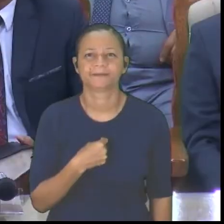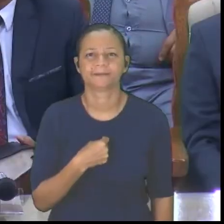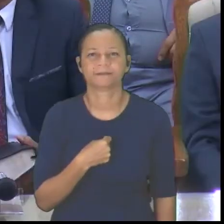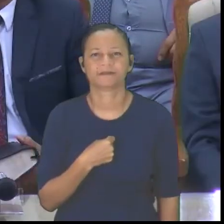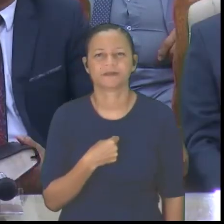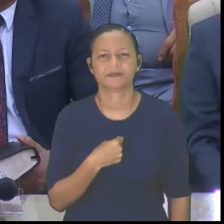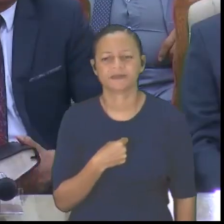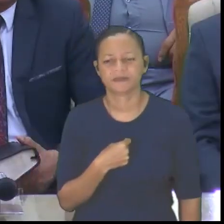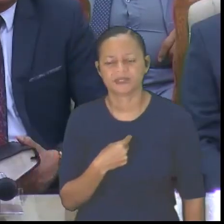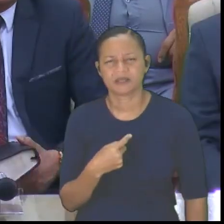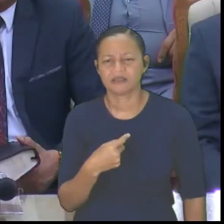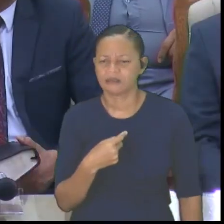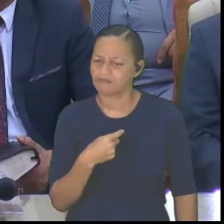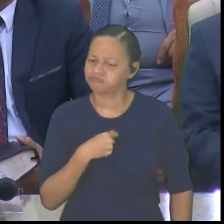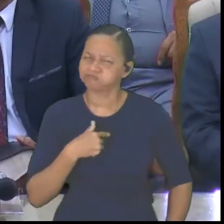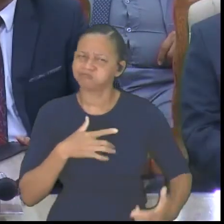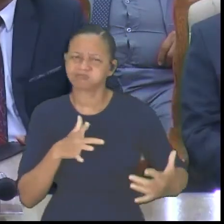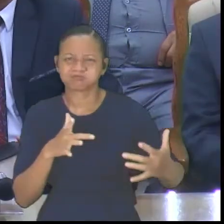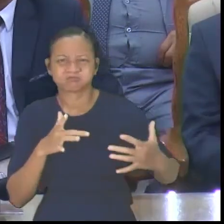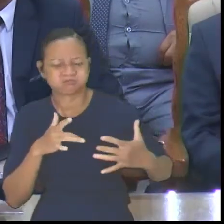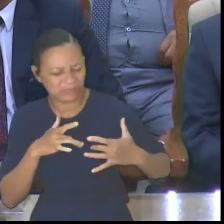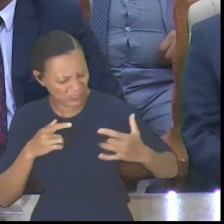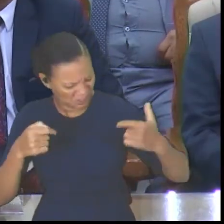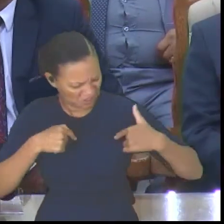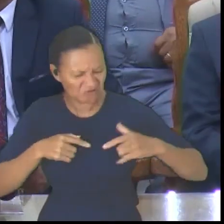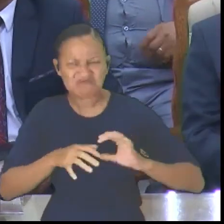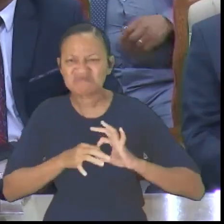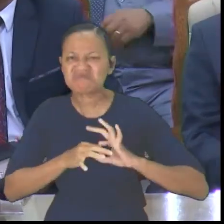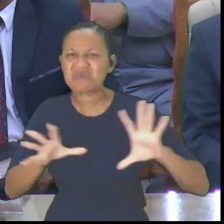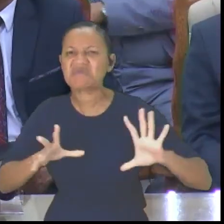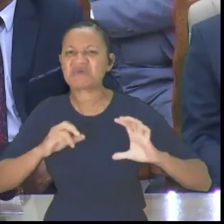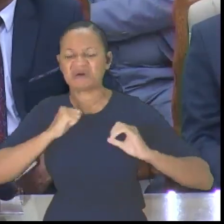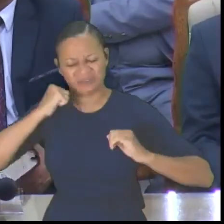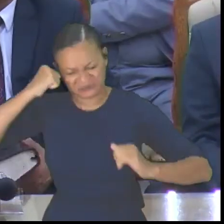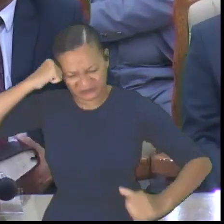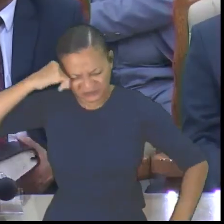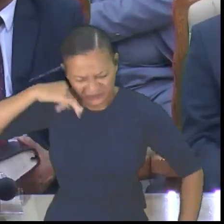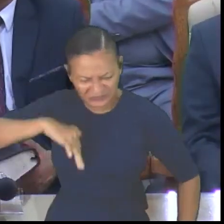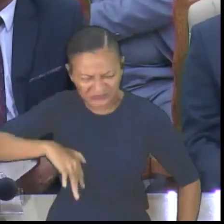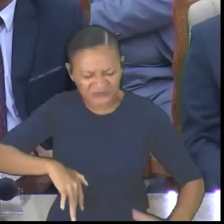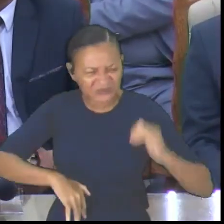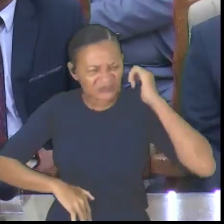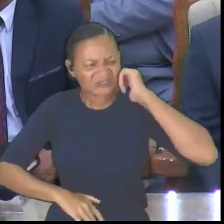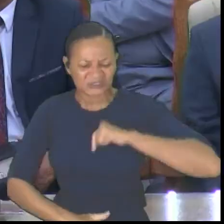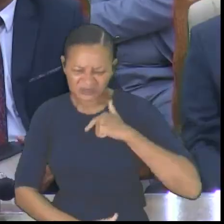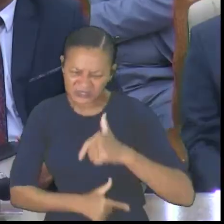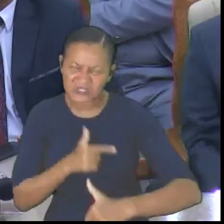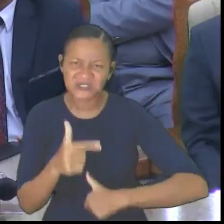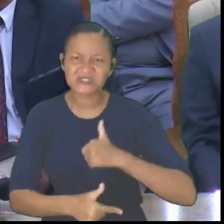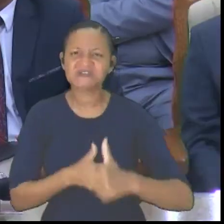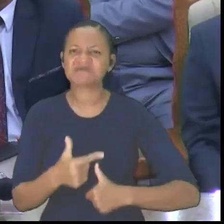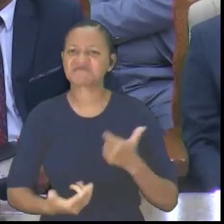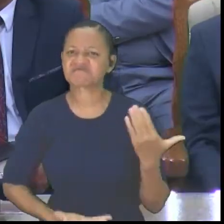de muito boa vontade, gastarei e me deixarei gastar pelas vossas almas,